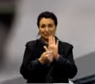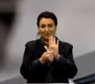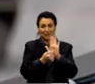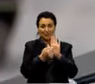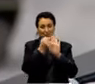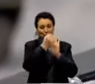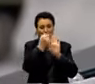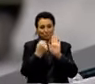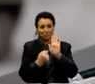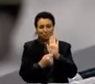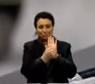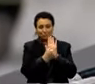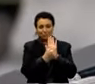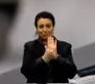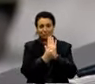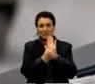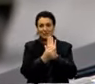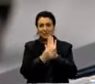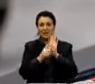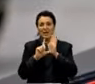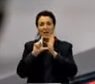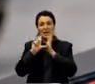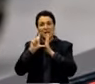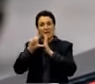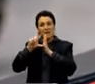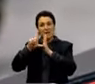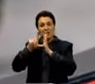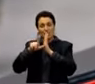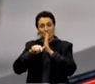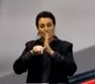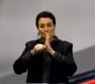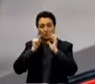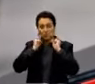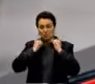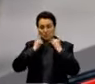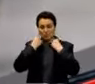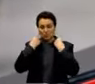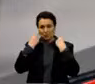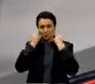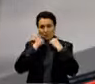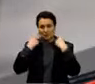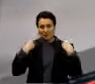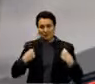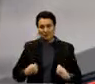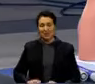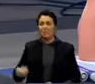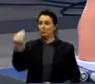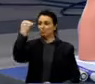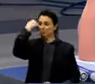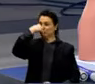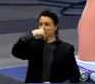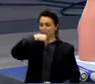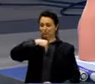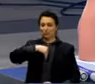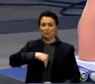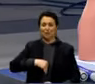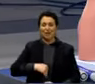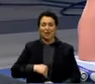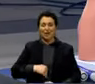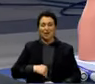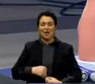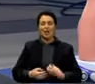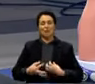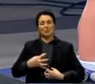Tá? Para finalizar aí o sistema digestório. Bom,